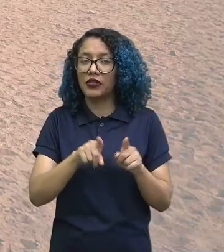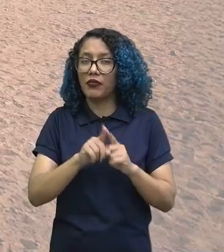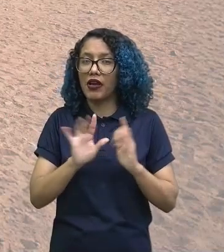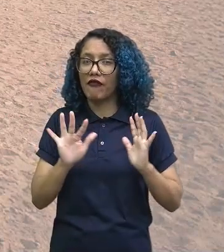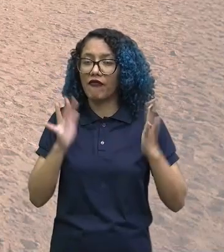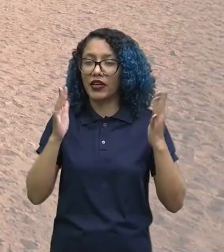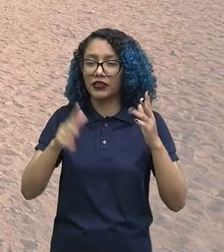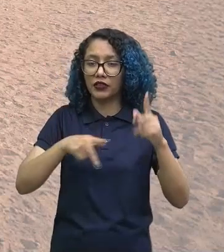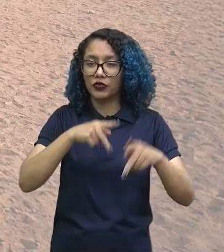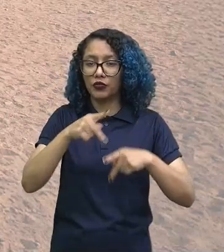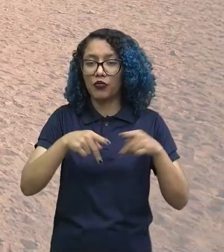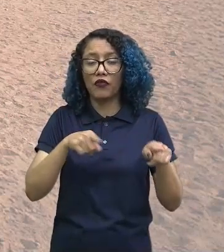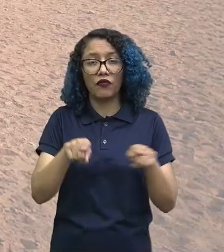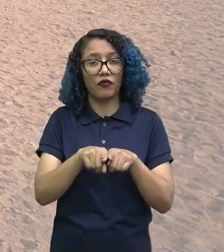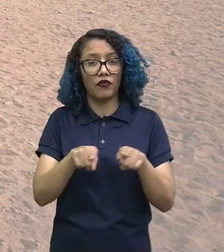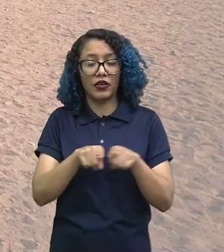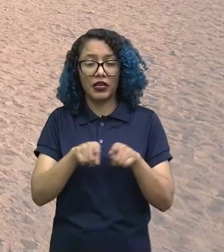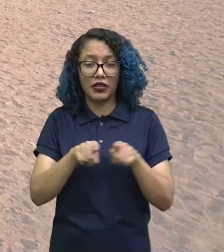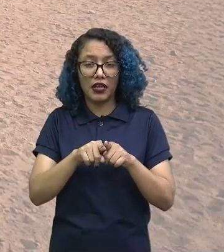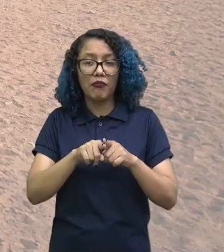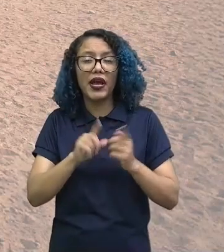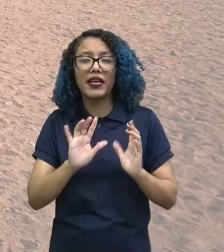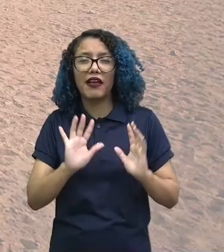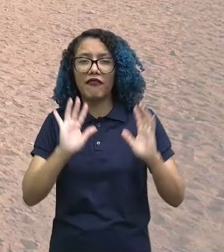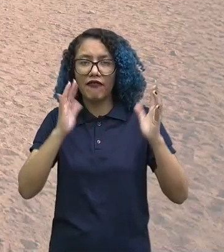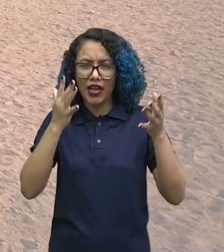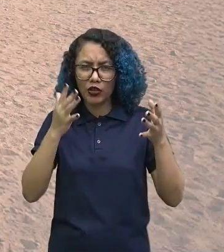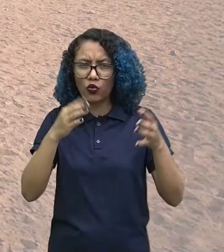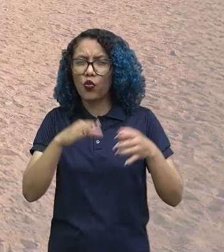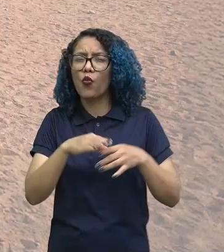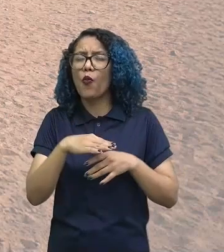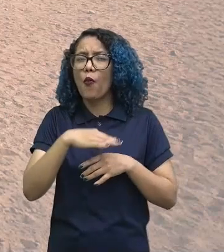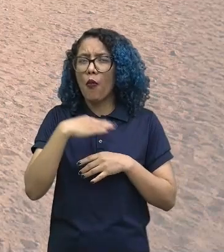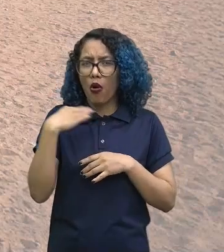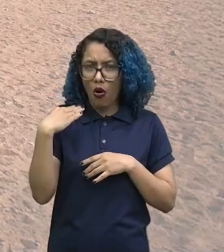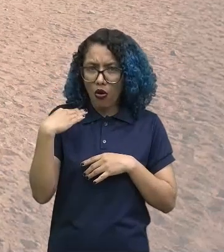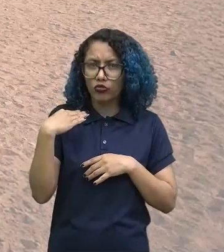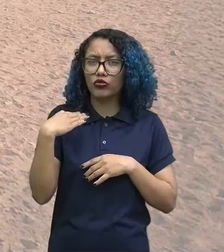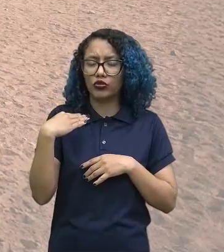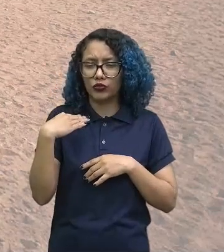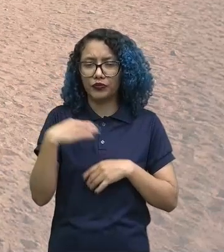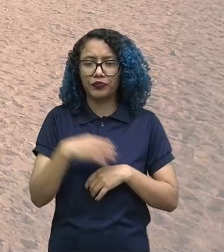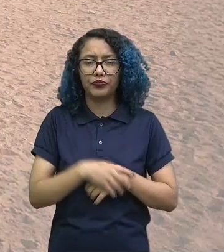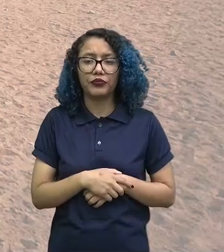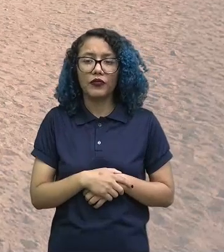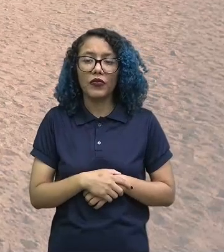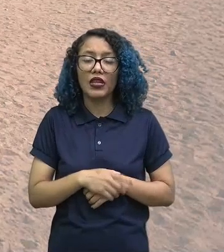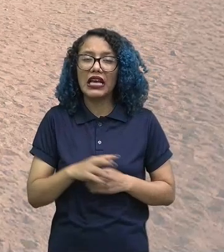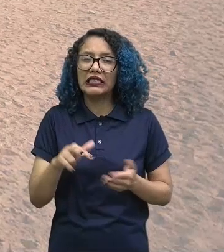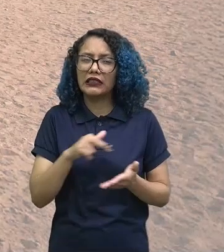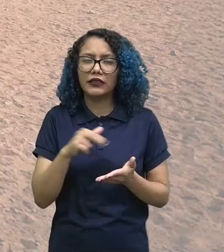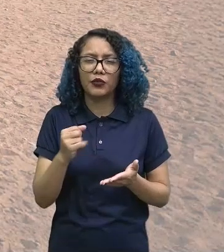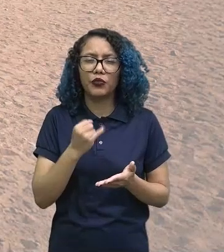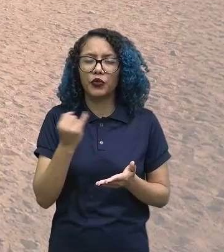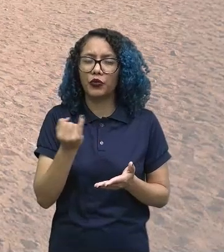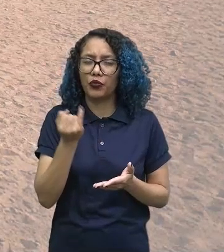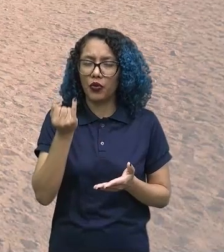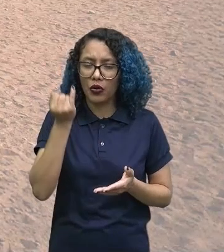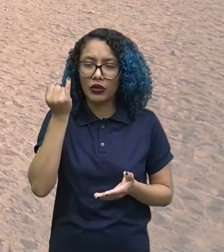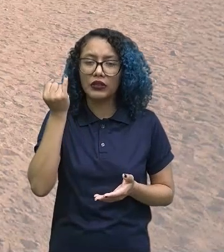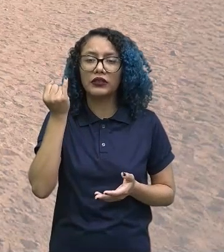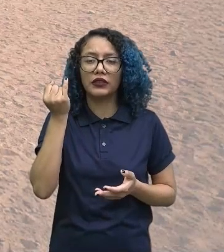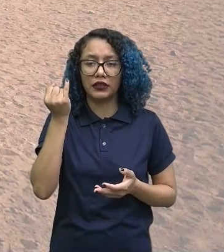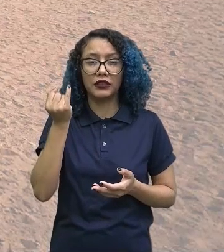e funerais no Egito Antigo. A dança desempenhou um papel importante na vida